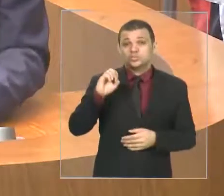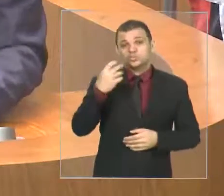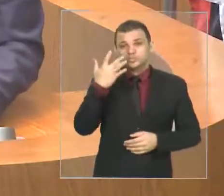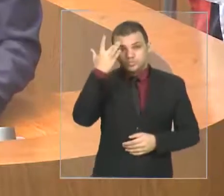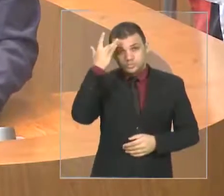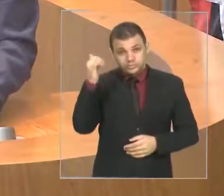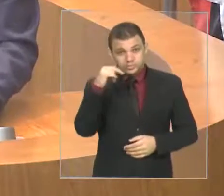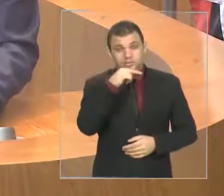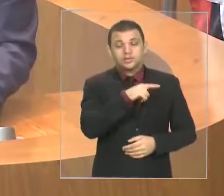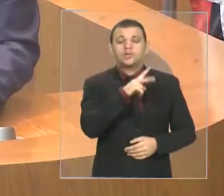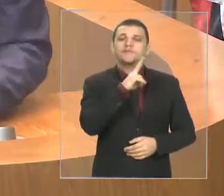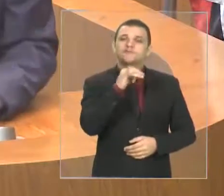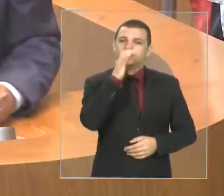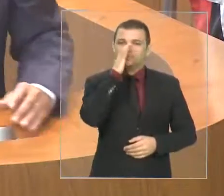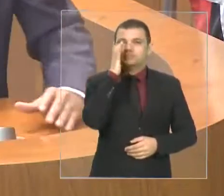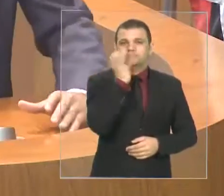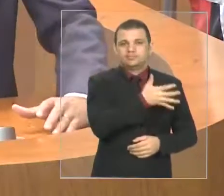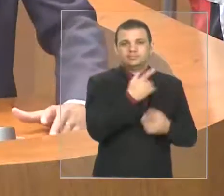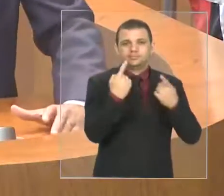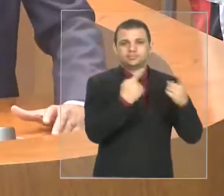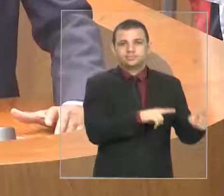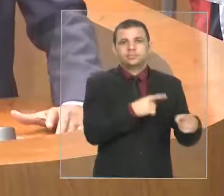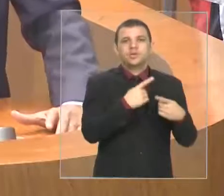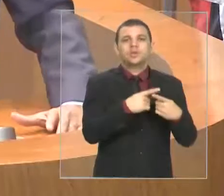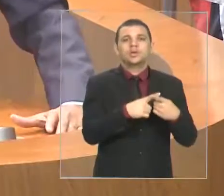seria denunciado pela